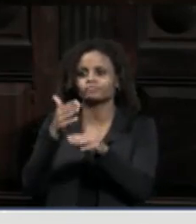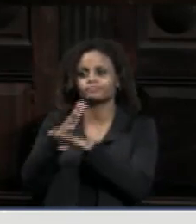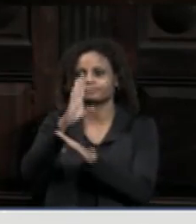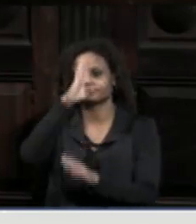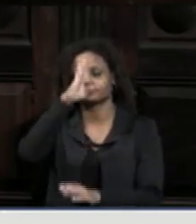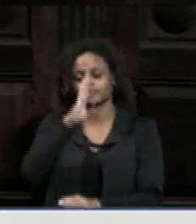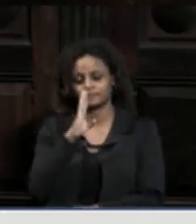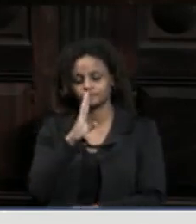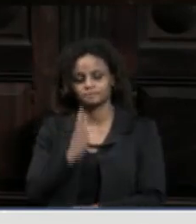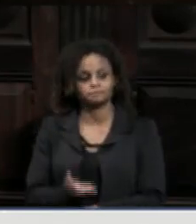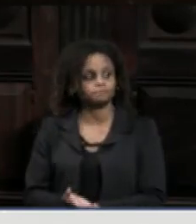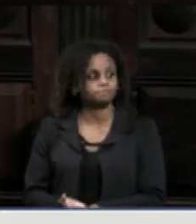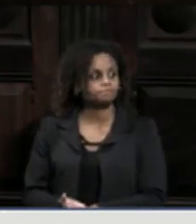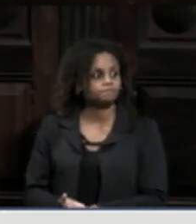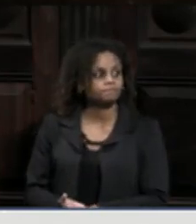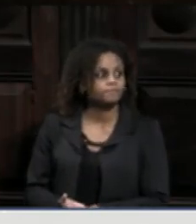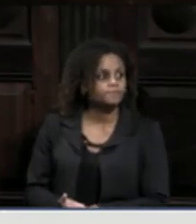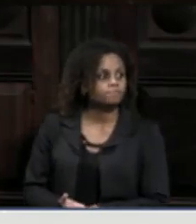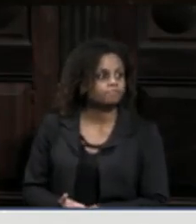Ouvi